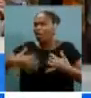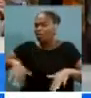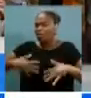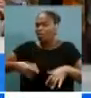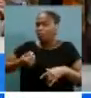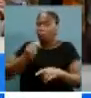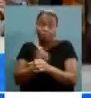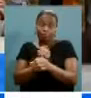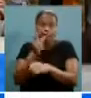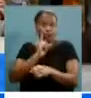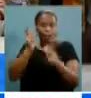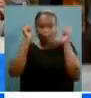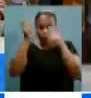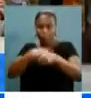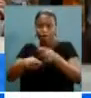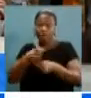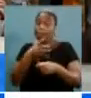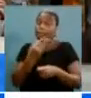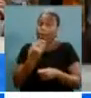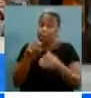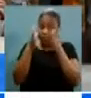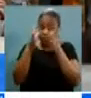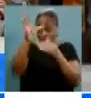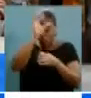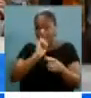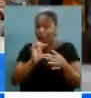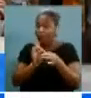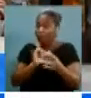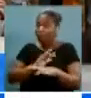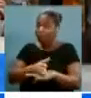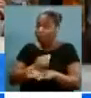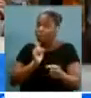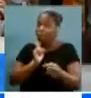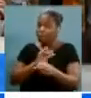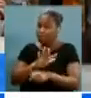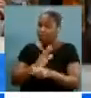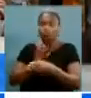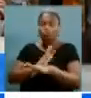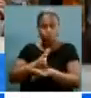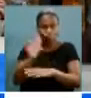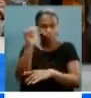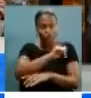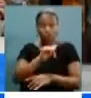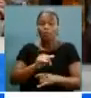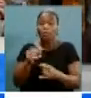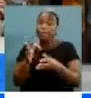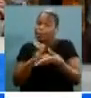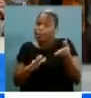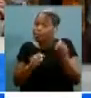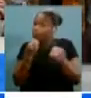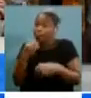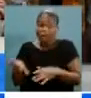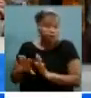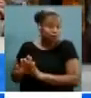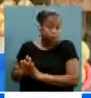As vendedeiras pedem mais uma vez a atenção do governo para a questão da ligação marítima e com maior frequência para evitarem perdas dos